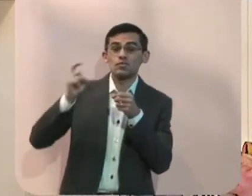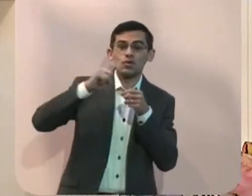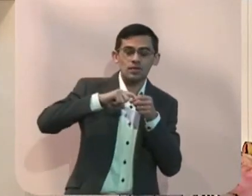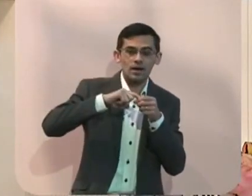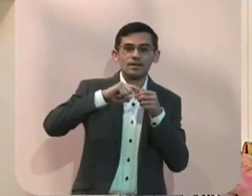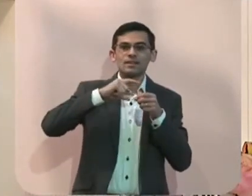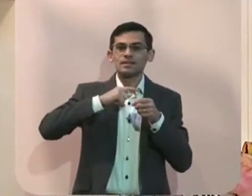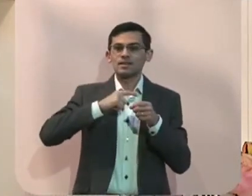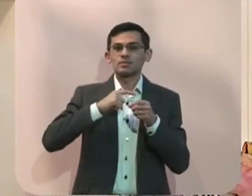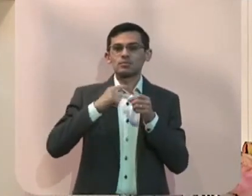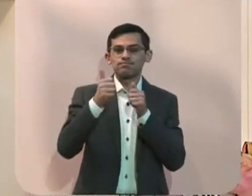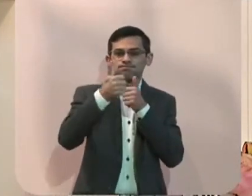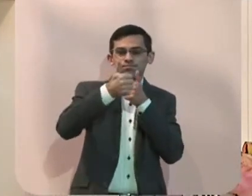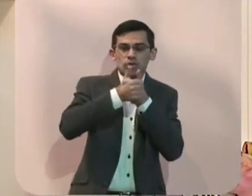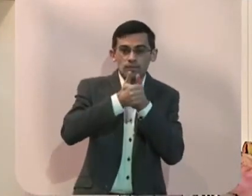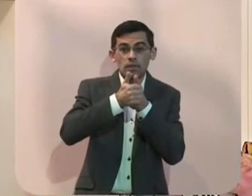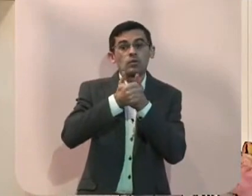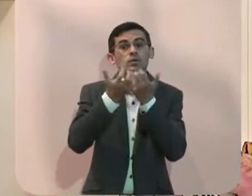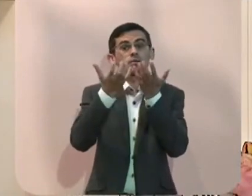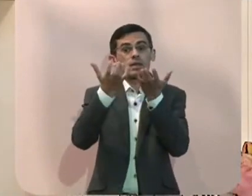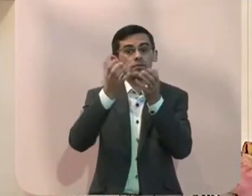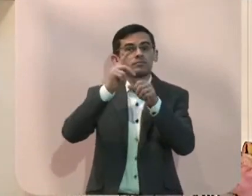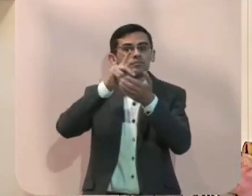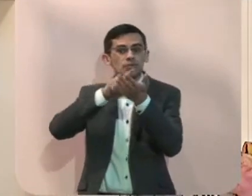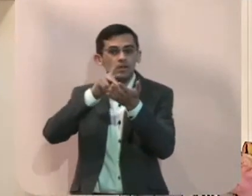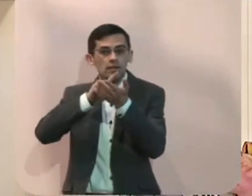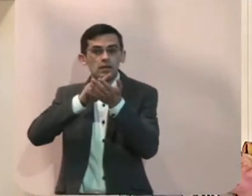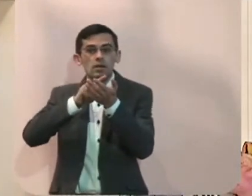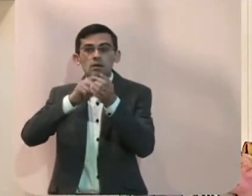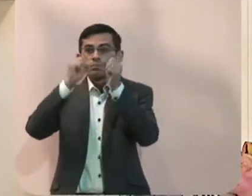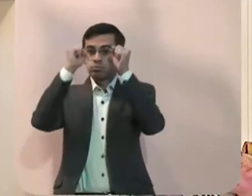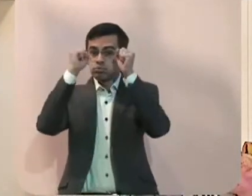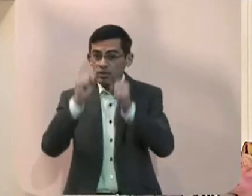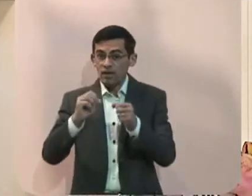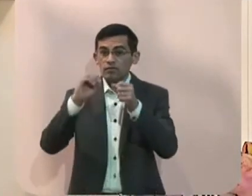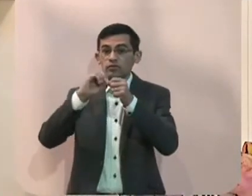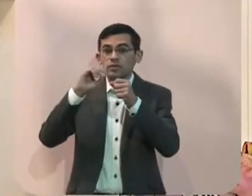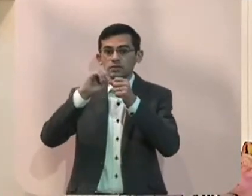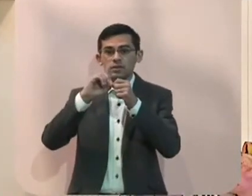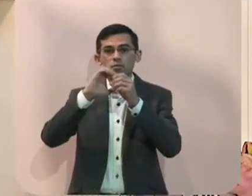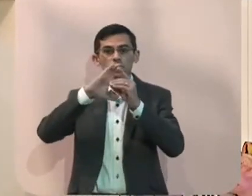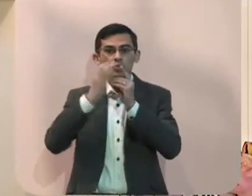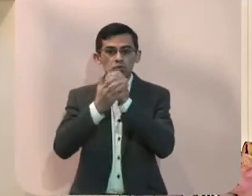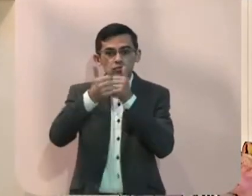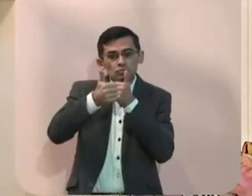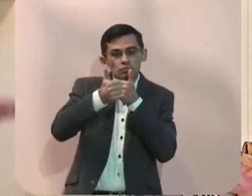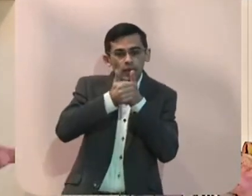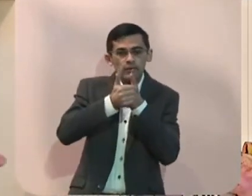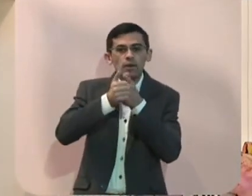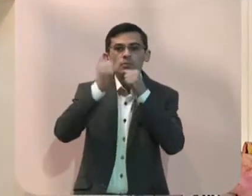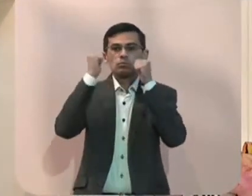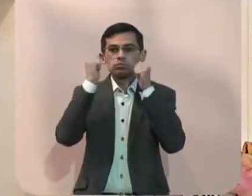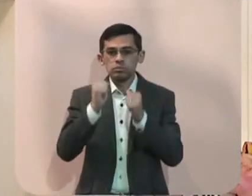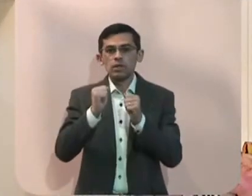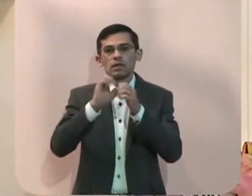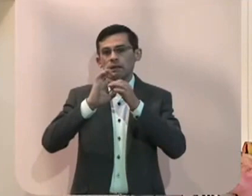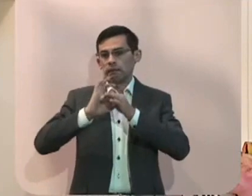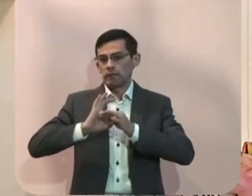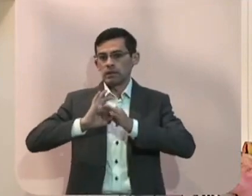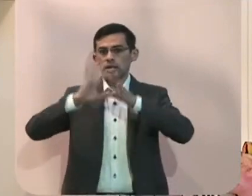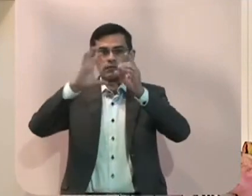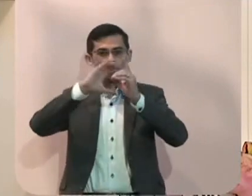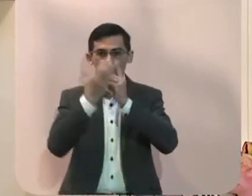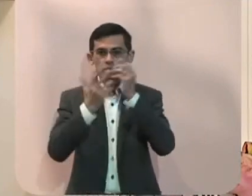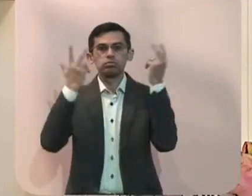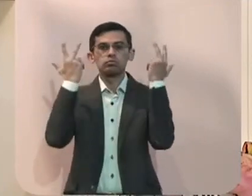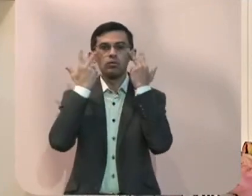a viver tudo isso. Então eu já convoco você para quando a gente puder fazer isso, né, e a igreja estiver completamente liberada para